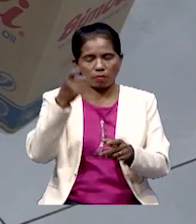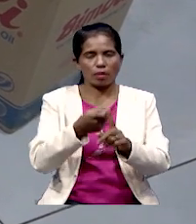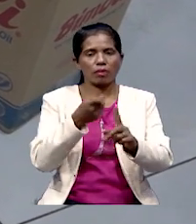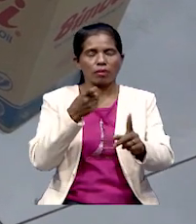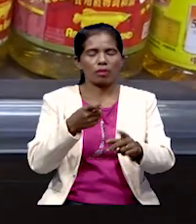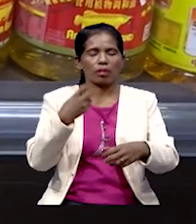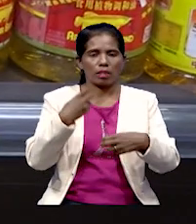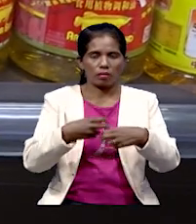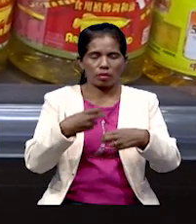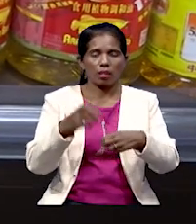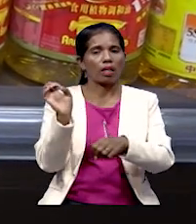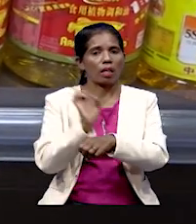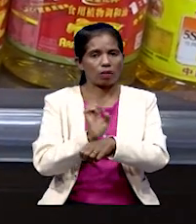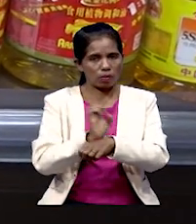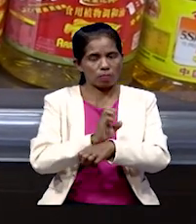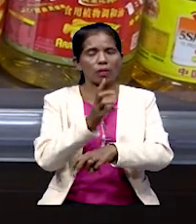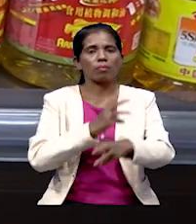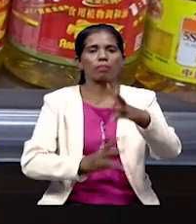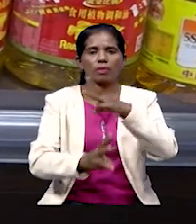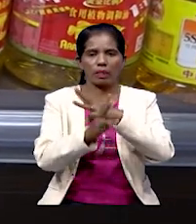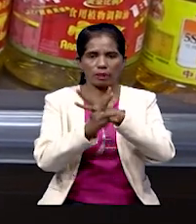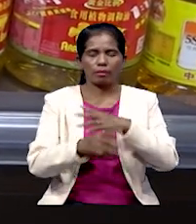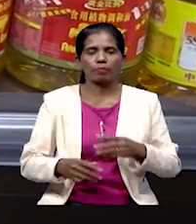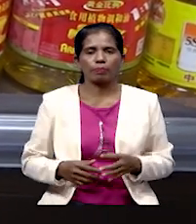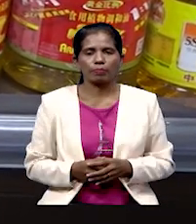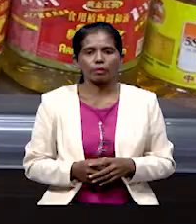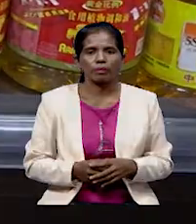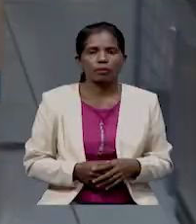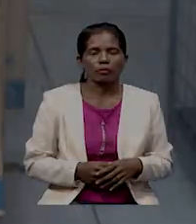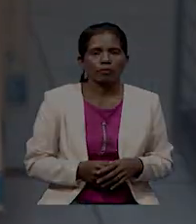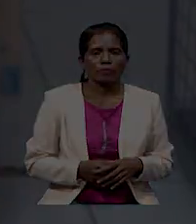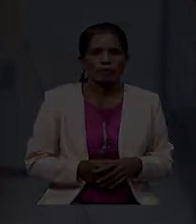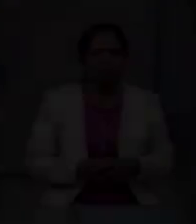crise economia mundial. Felicitas Borges, Zaime dos Santos, GMN.